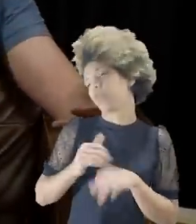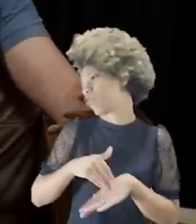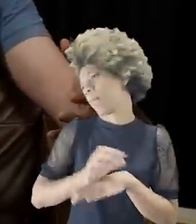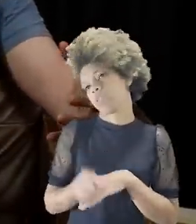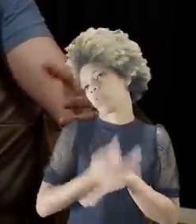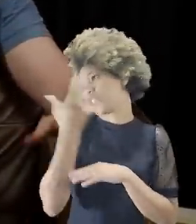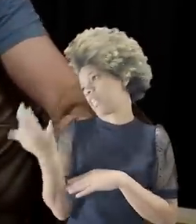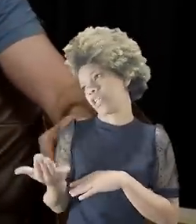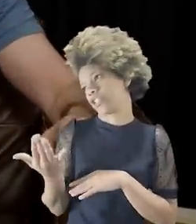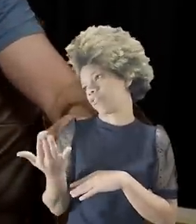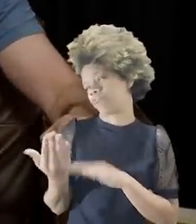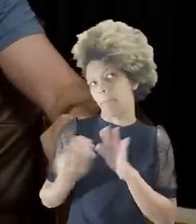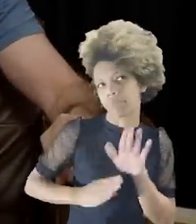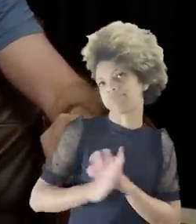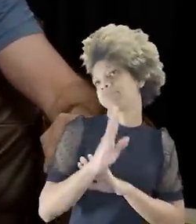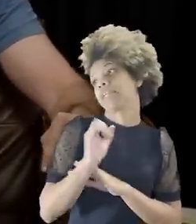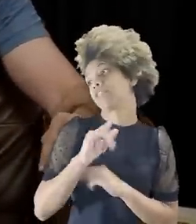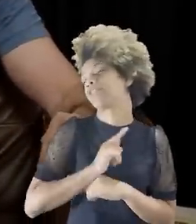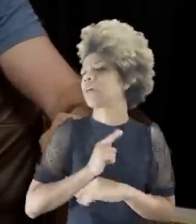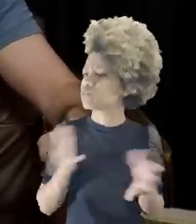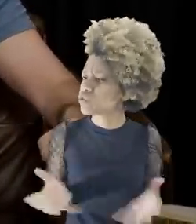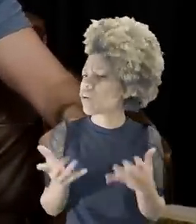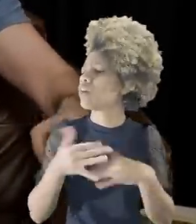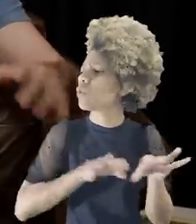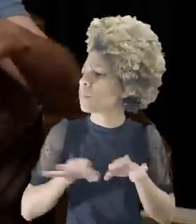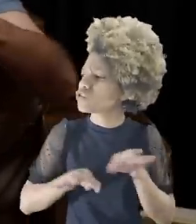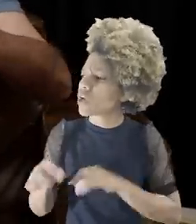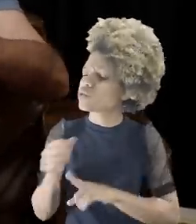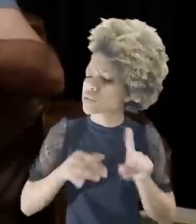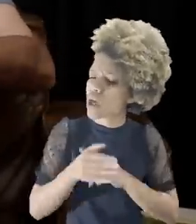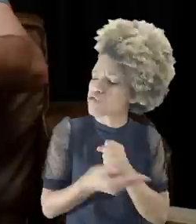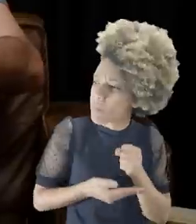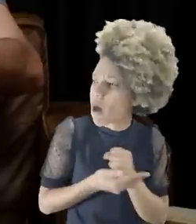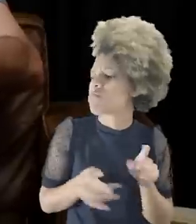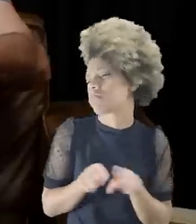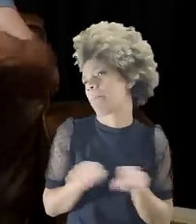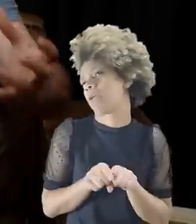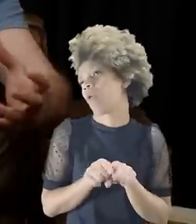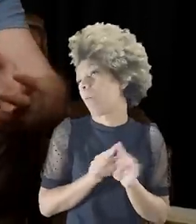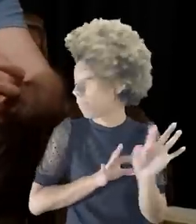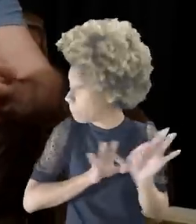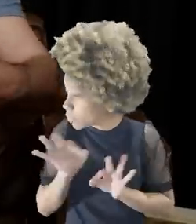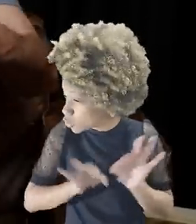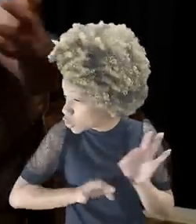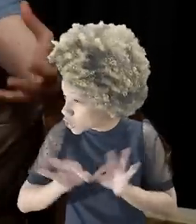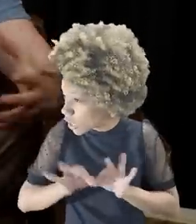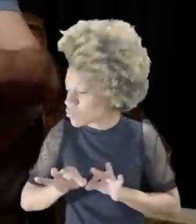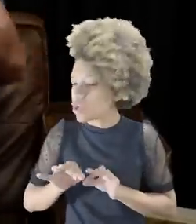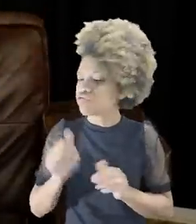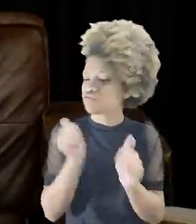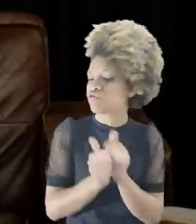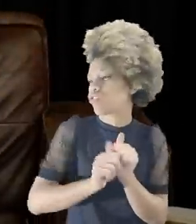muito mais jogador se tivesse um um incentivo um trabalho de base um um projeto de